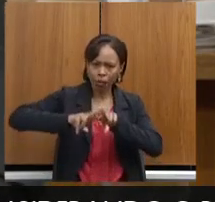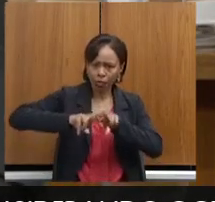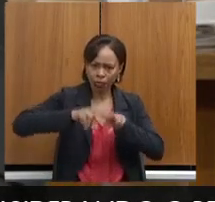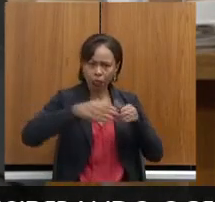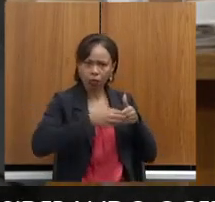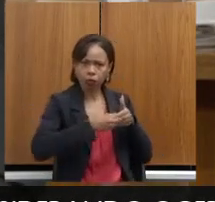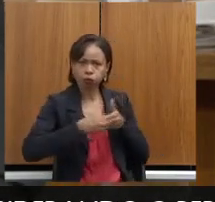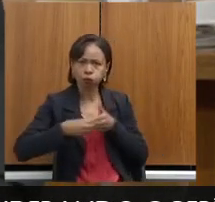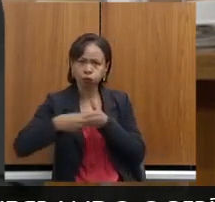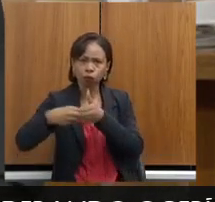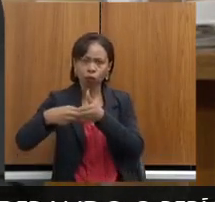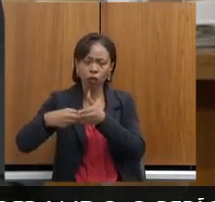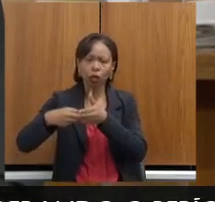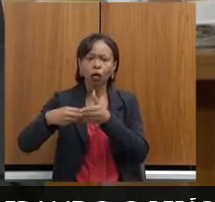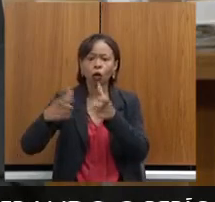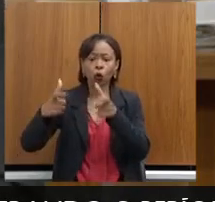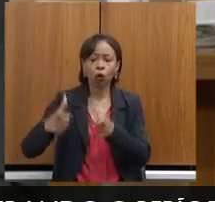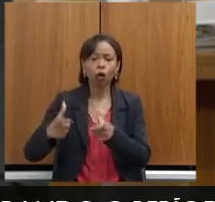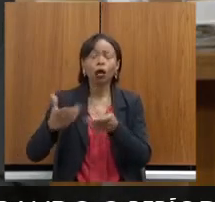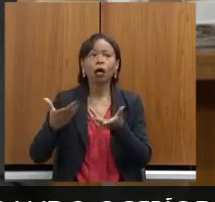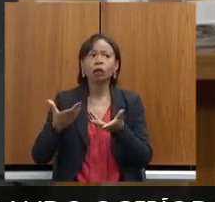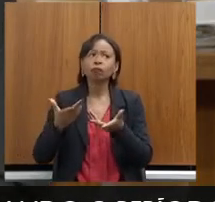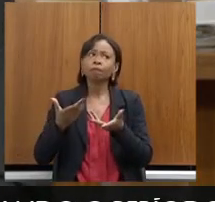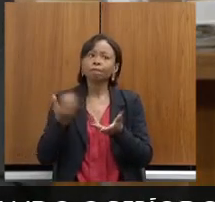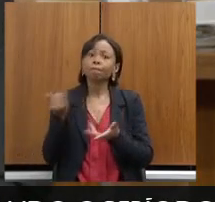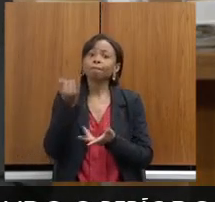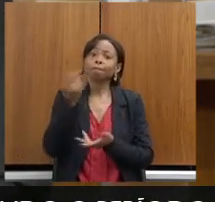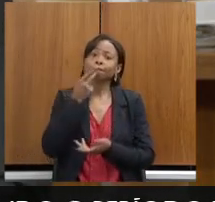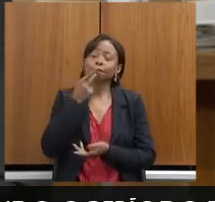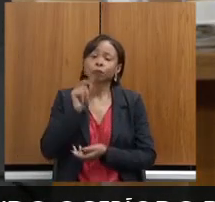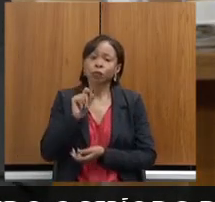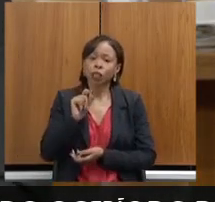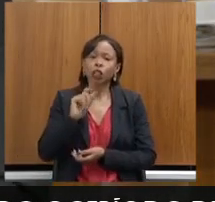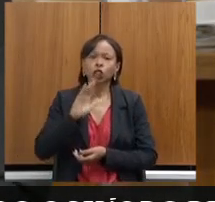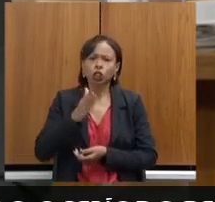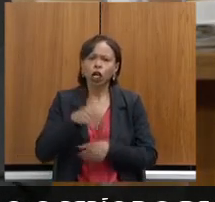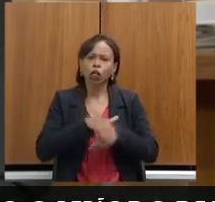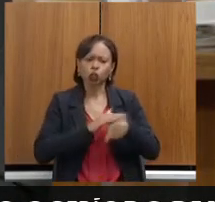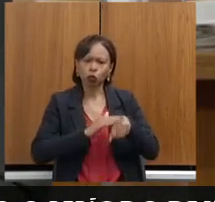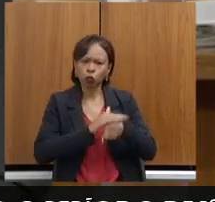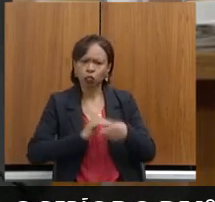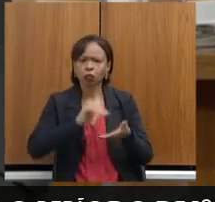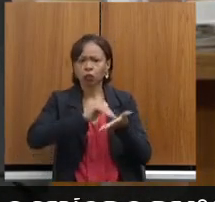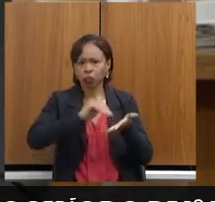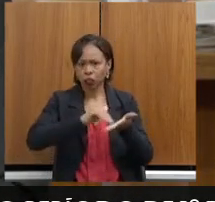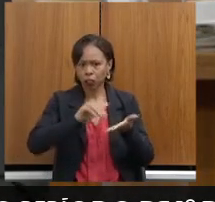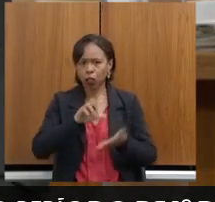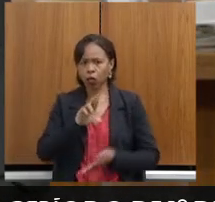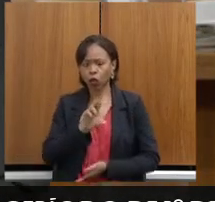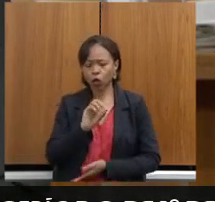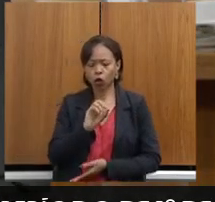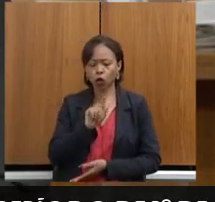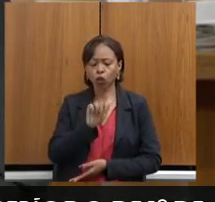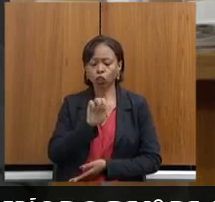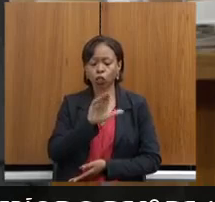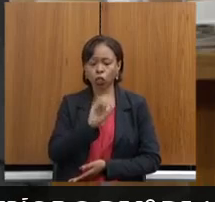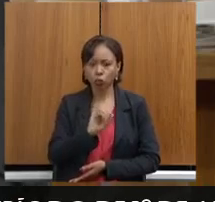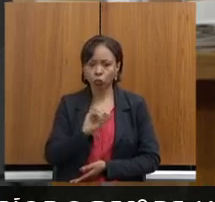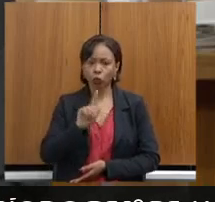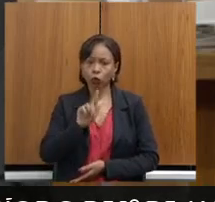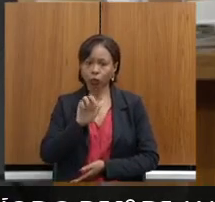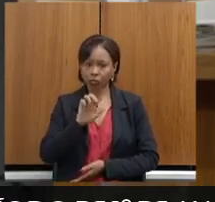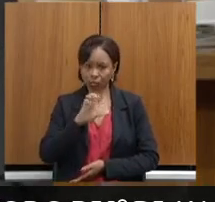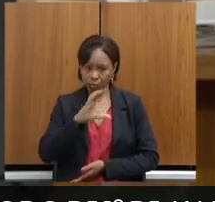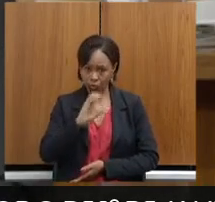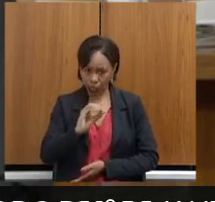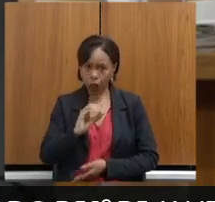que para temos dialogado muito com o nosso secretário Dr Rogério Greco e também